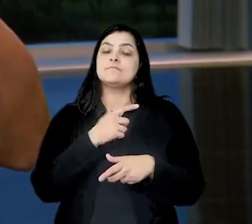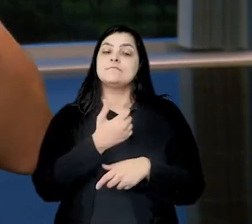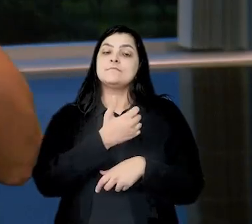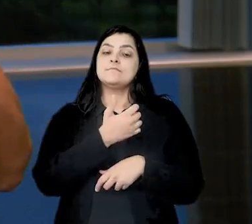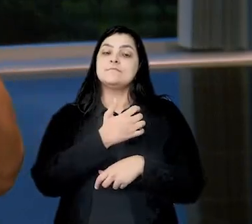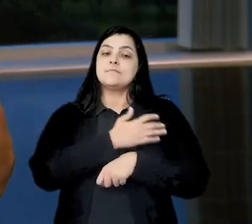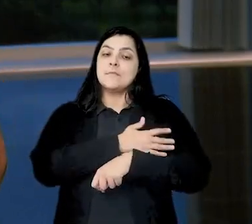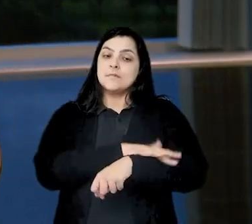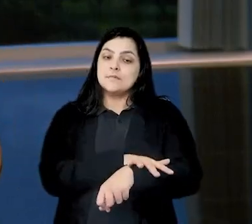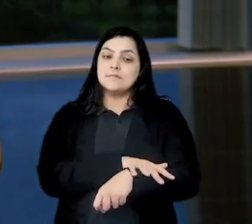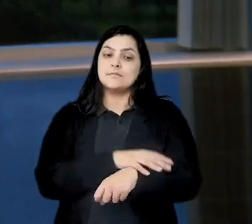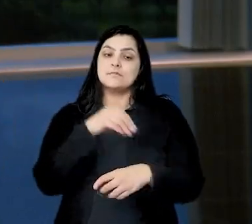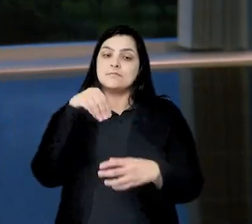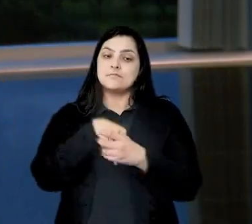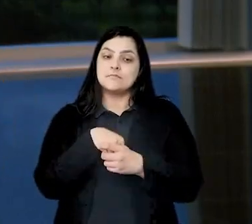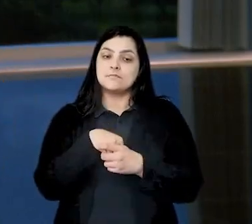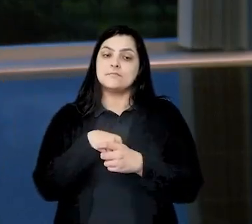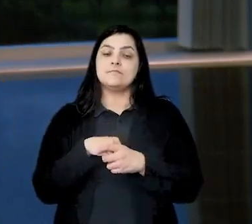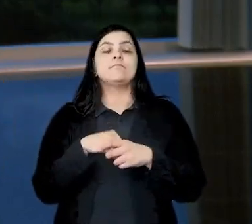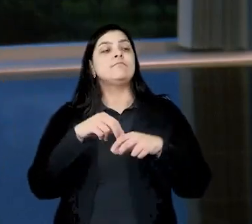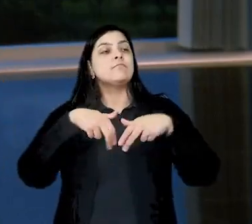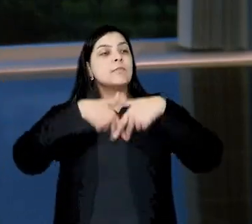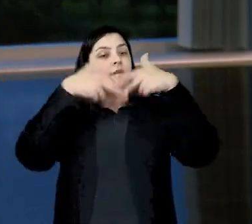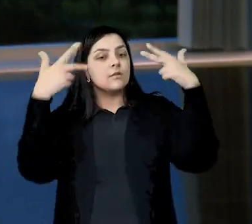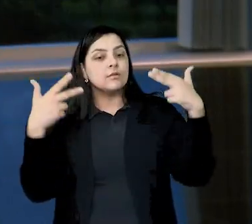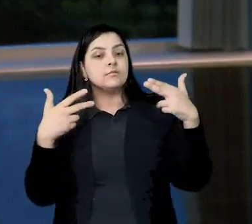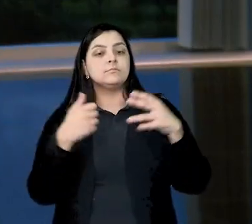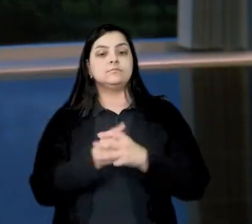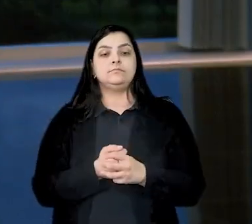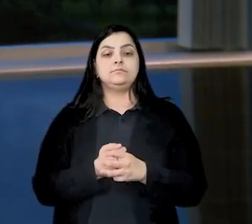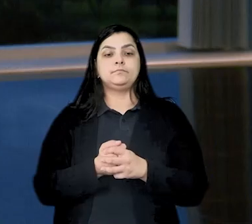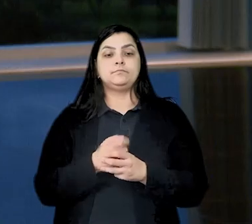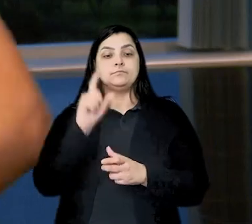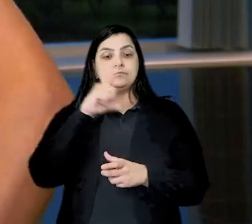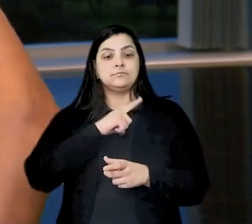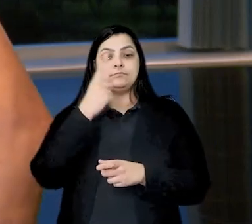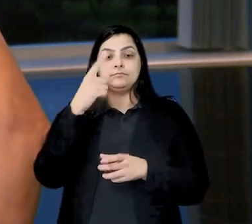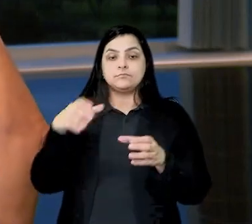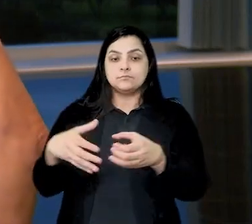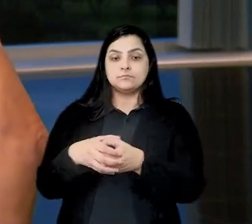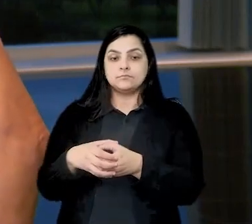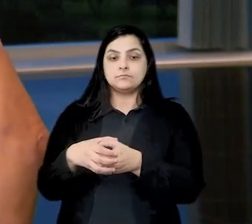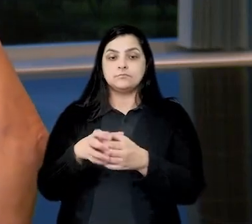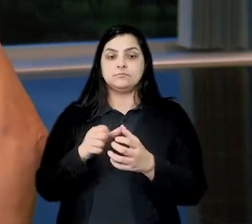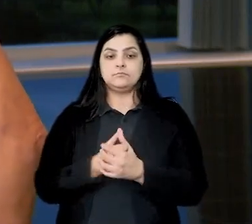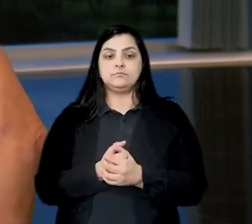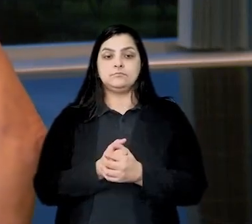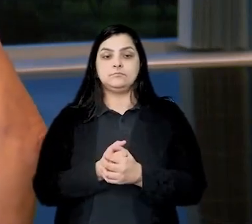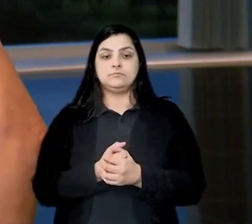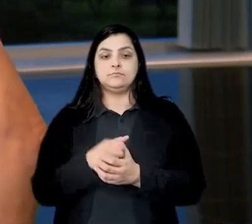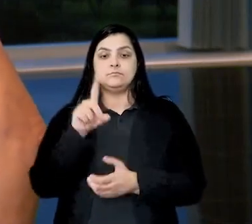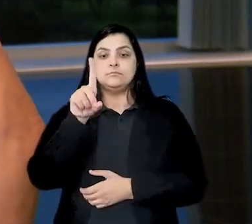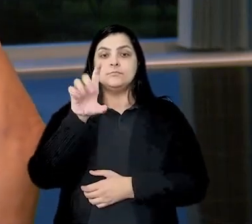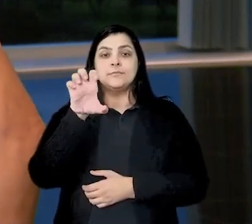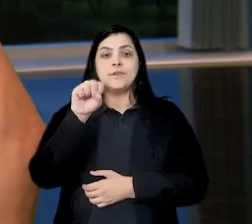sustentada por artista científico, ureia, arte, deve ser em uma categoria